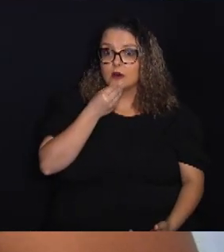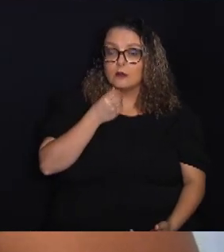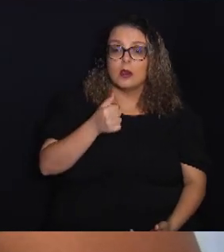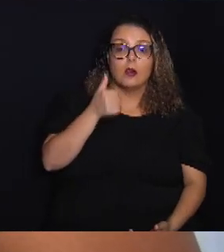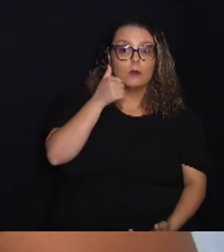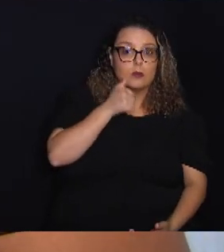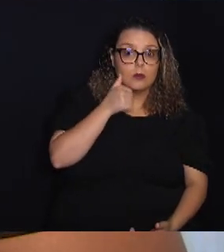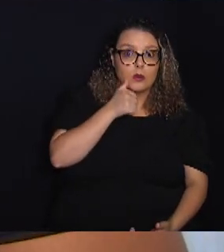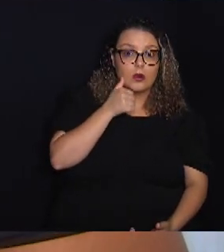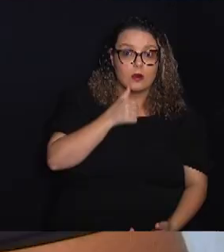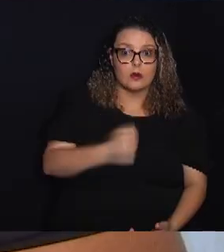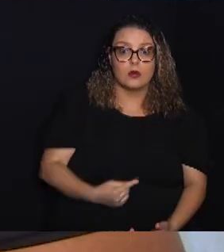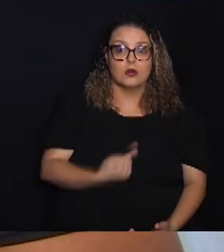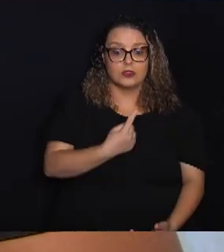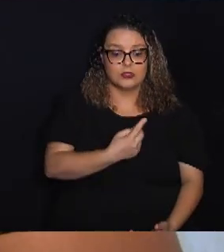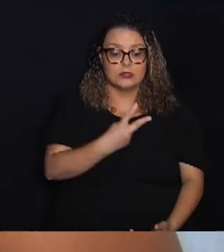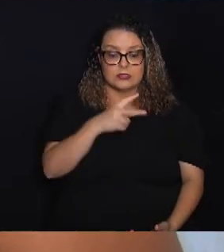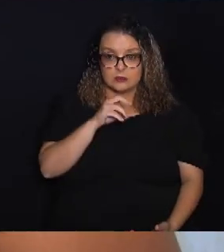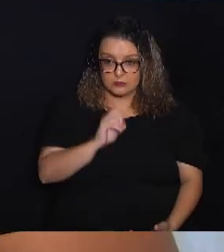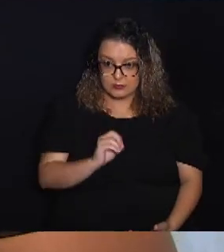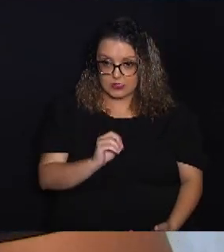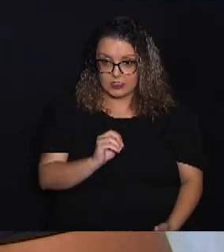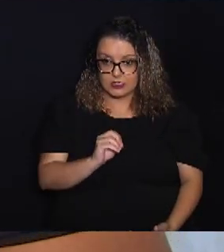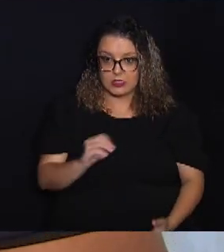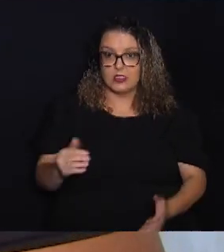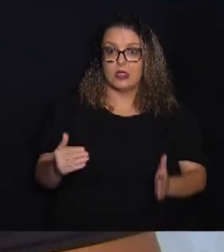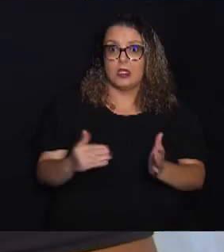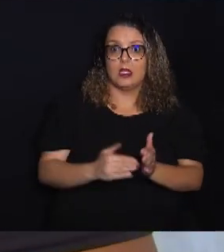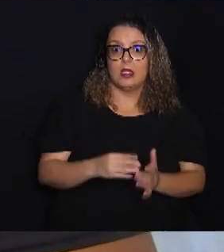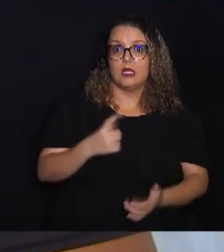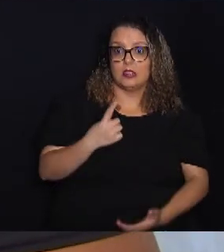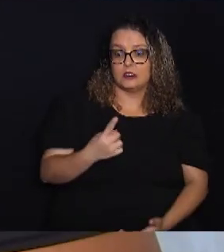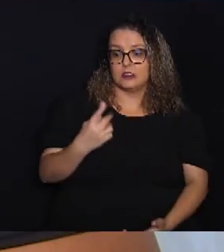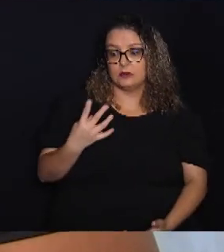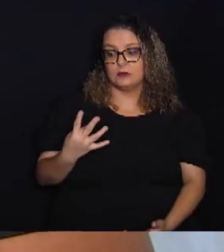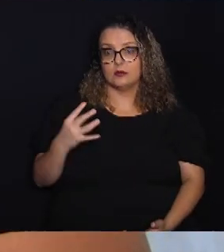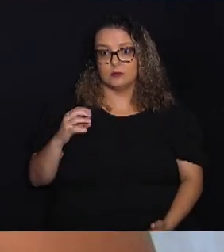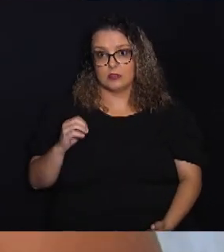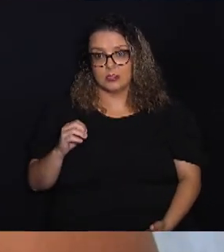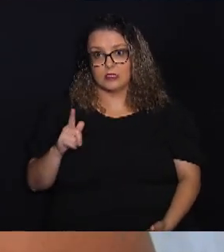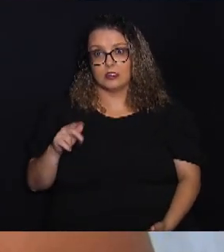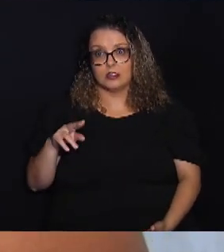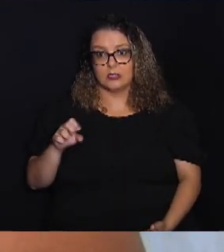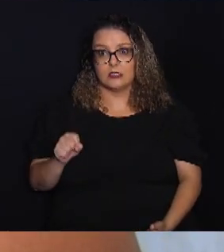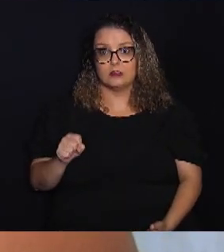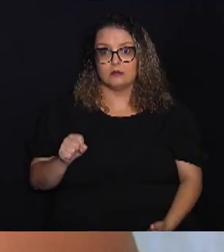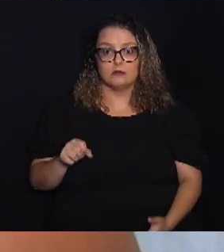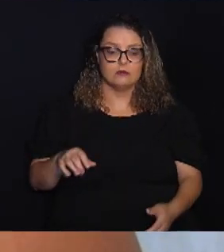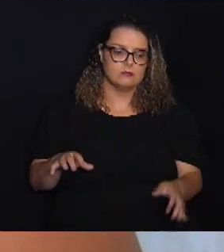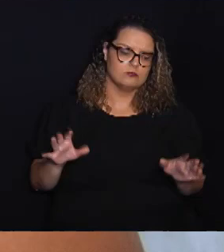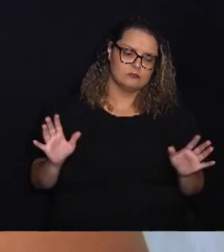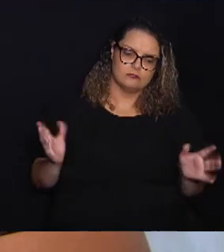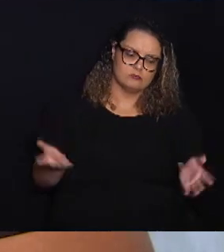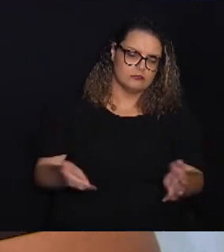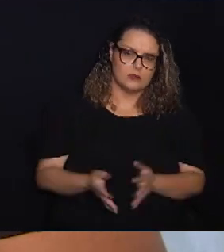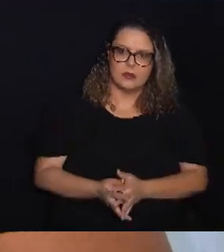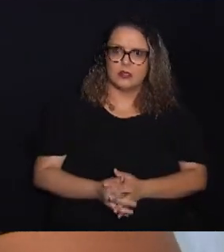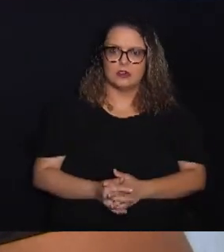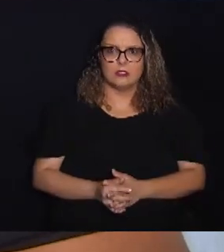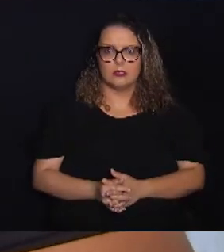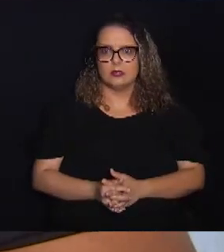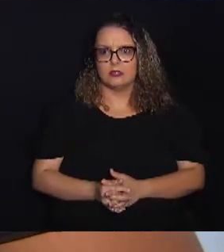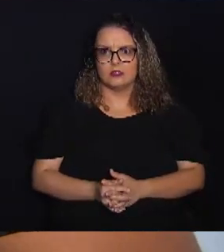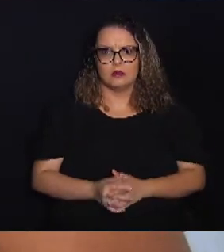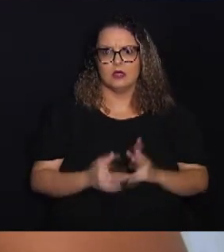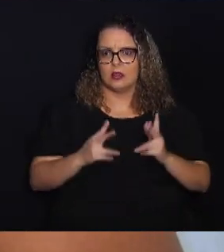homem. Mulher é de 120 a 140 gramas se joga.